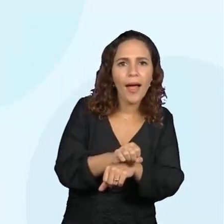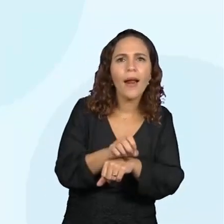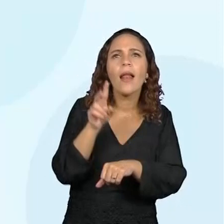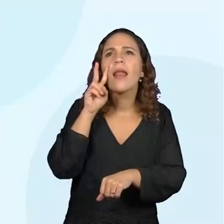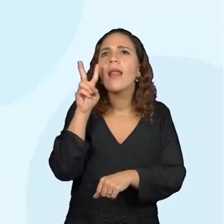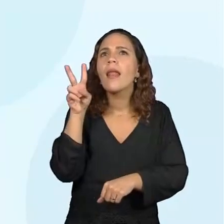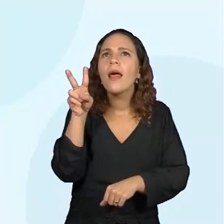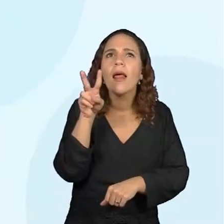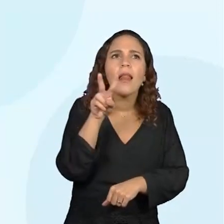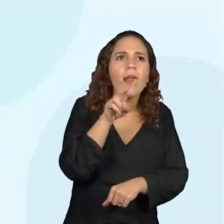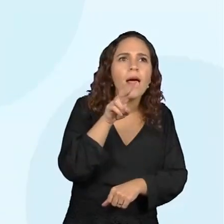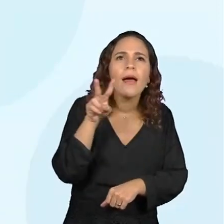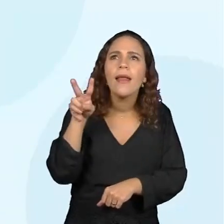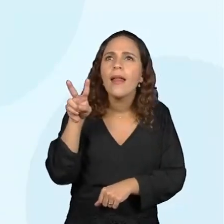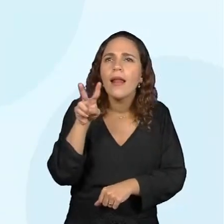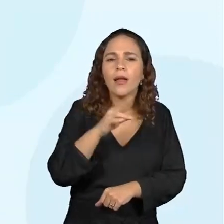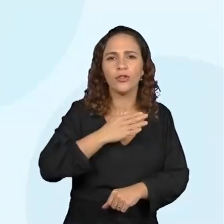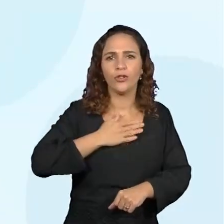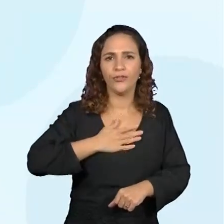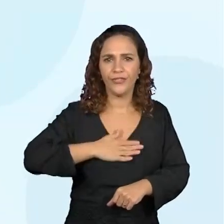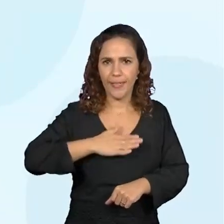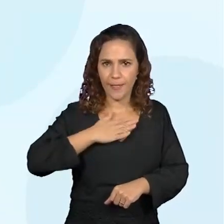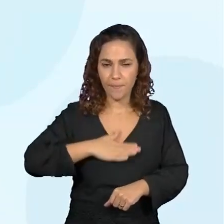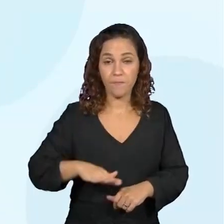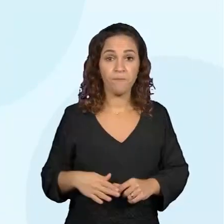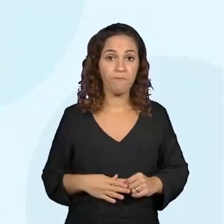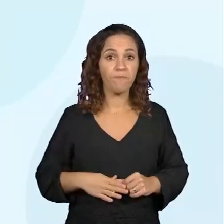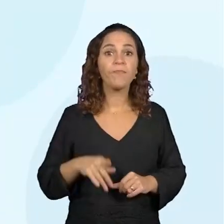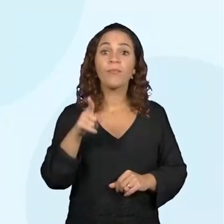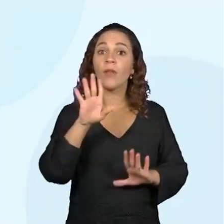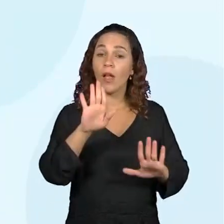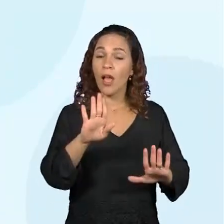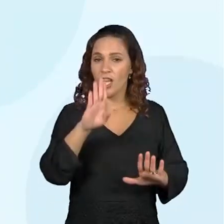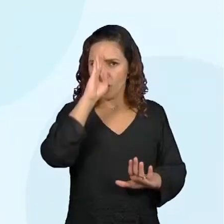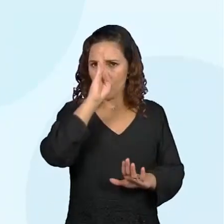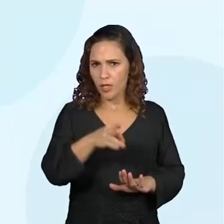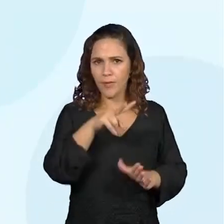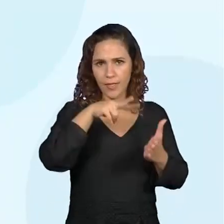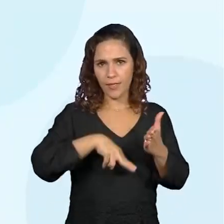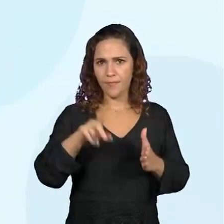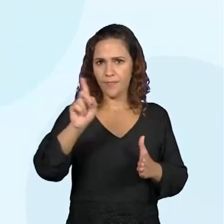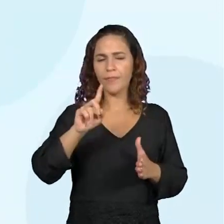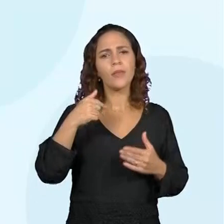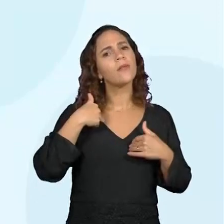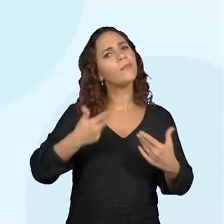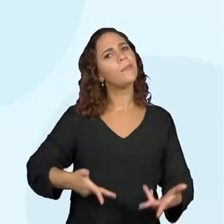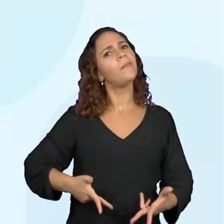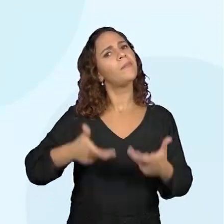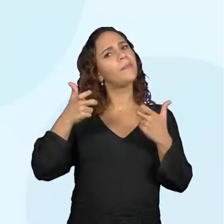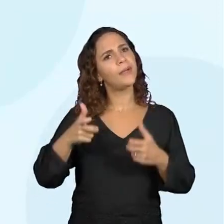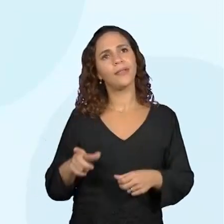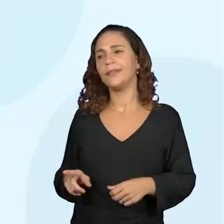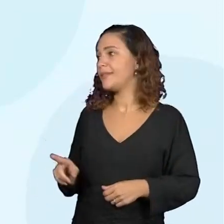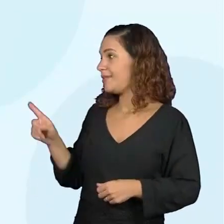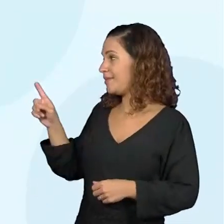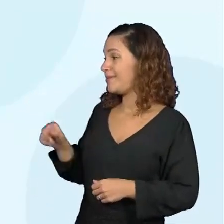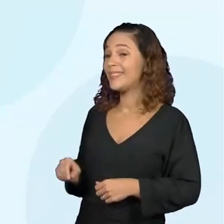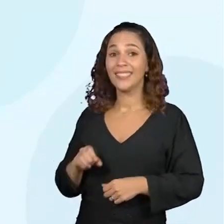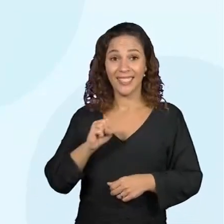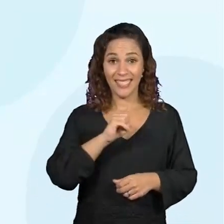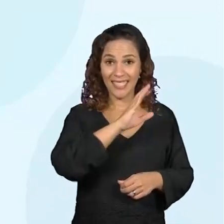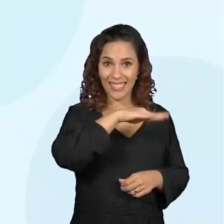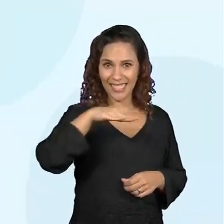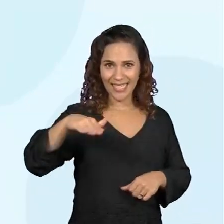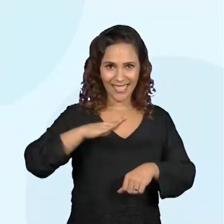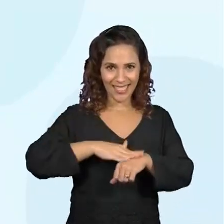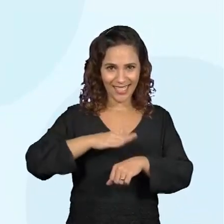no jeito que eles escreveram. E olha, antes mesmo de ler, eu consigo observar que a criança que escreveu